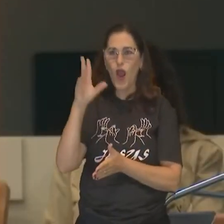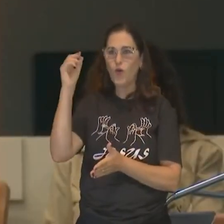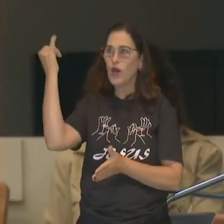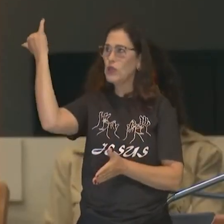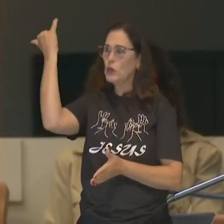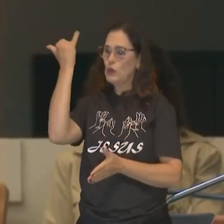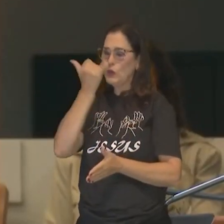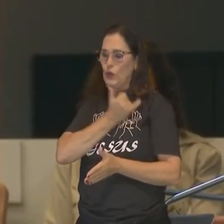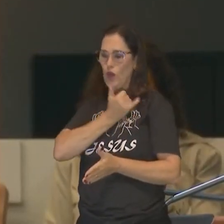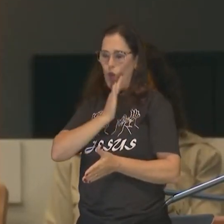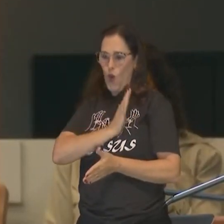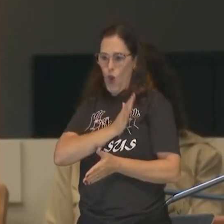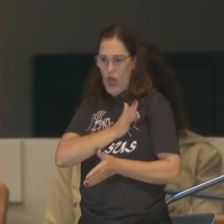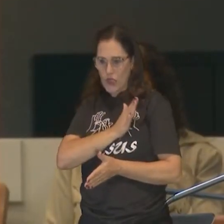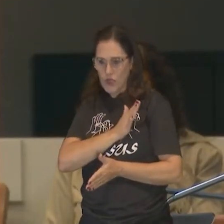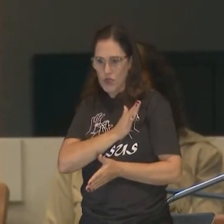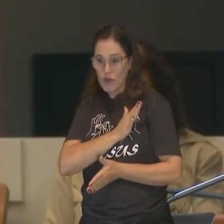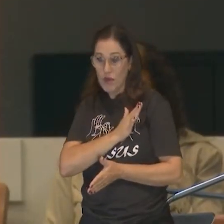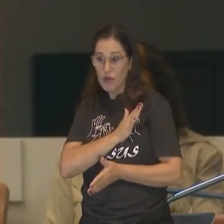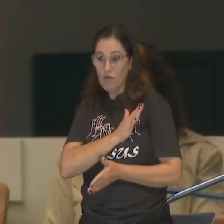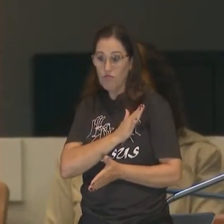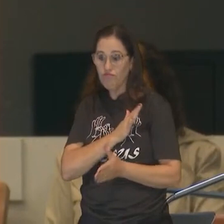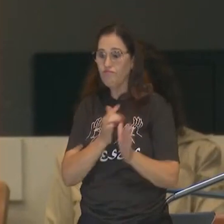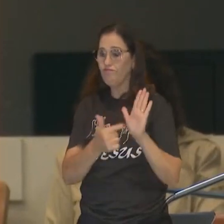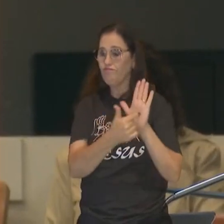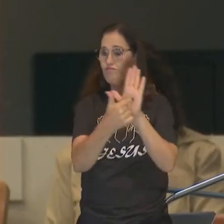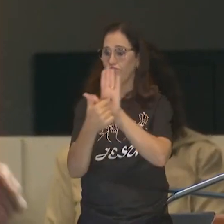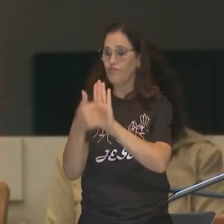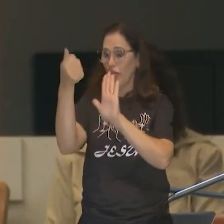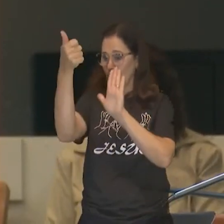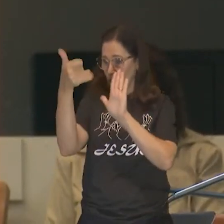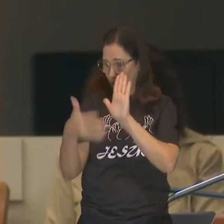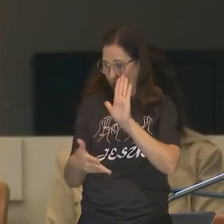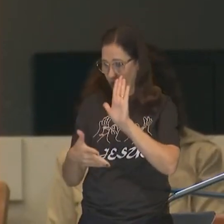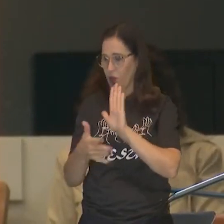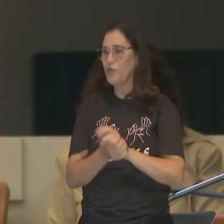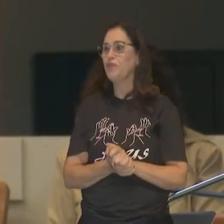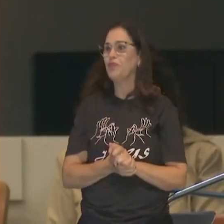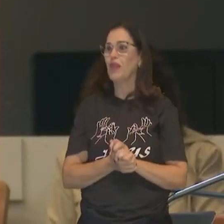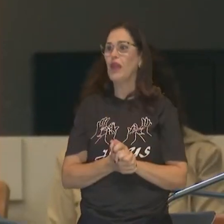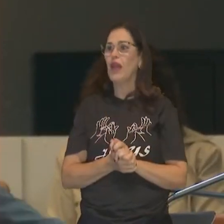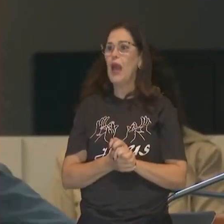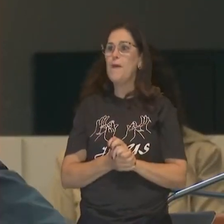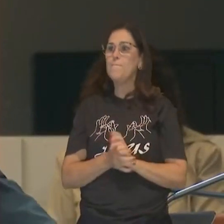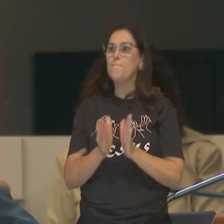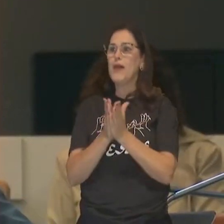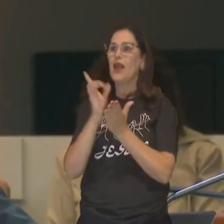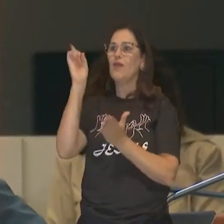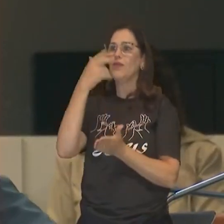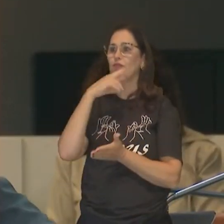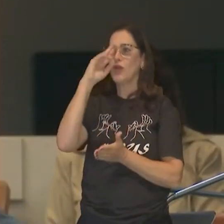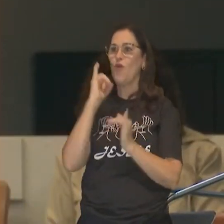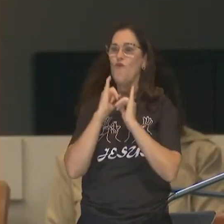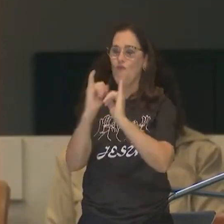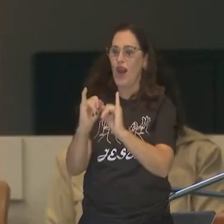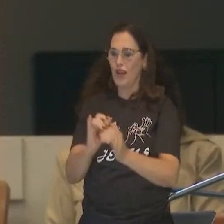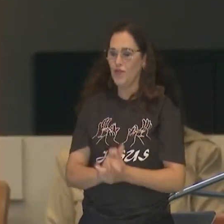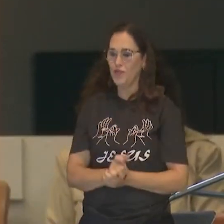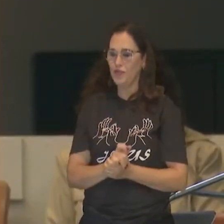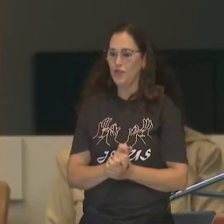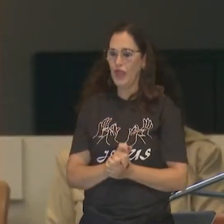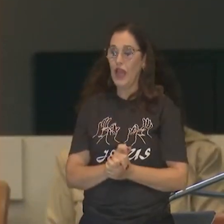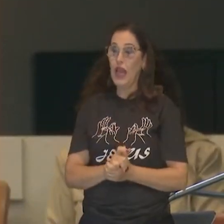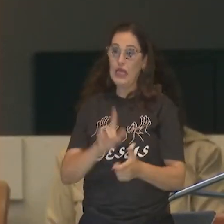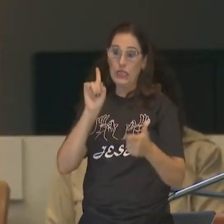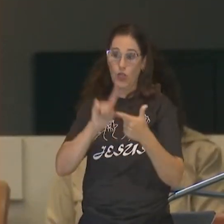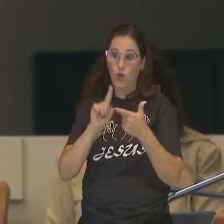colocou no meu coração, de uma forma expositiva. Então diz-nos assim a palavra do Senhor, segundo o